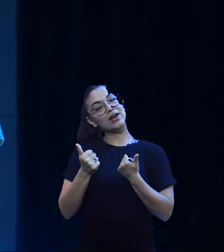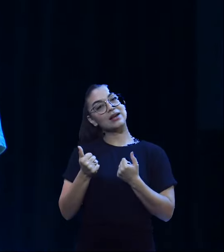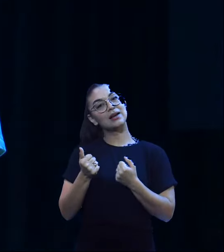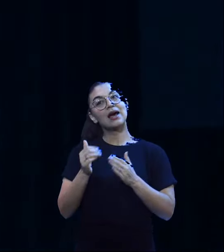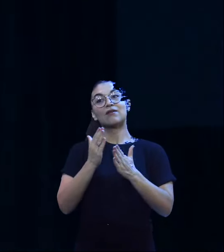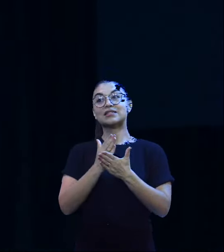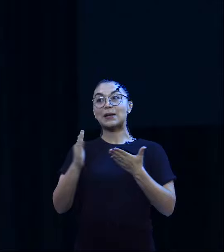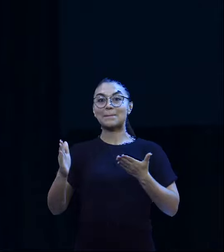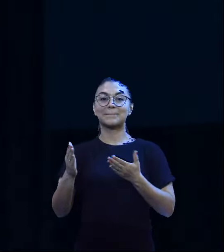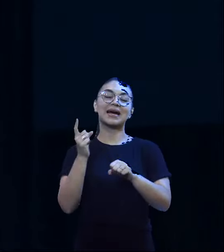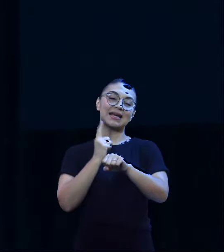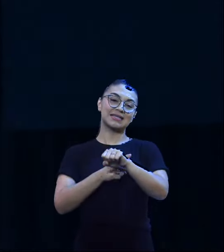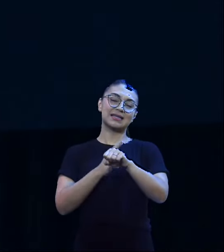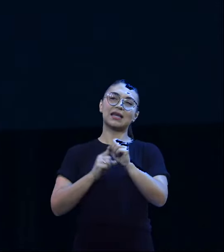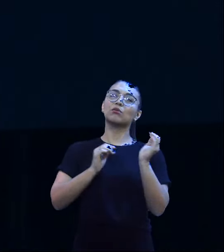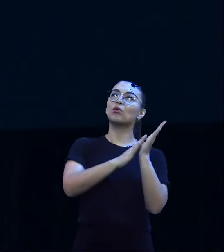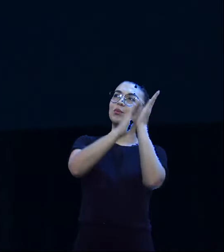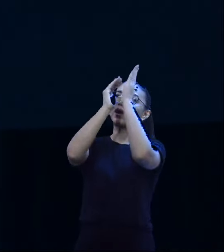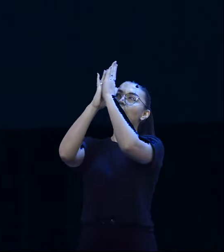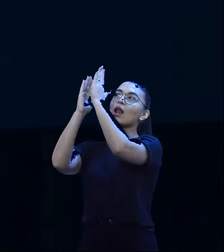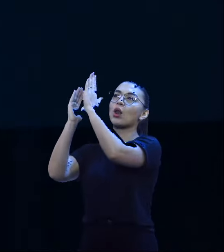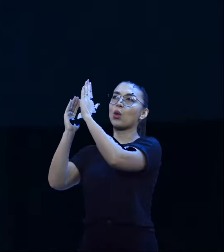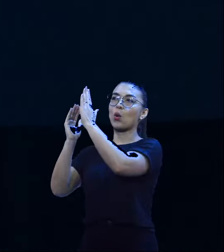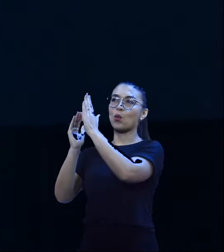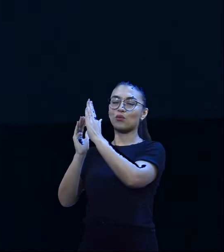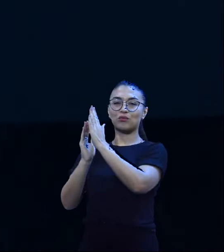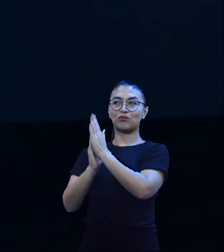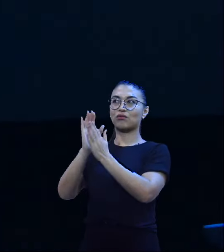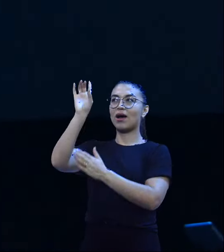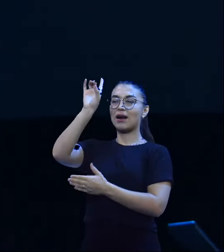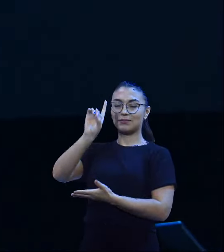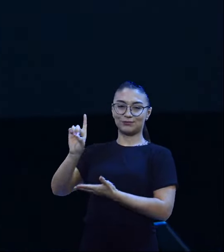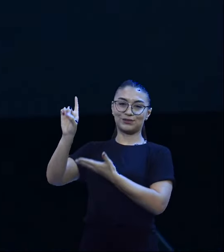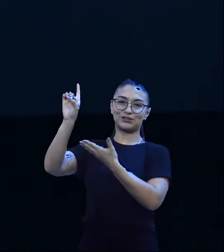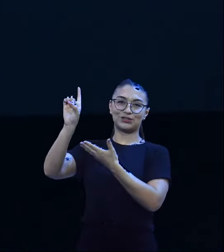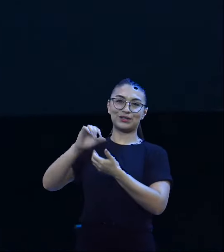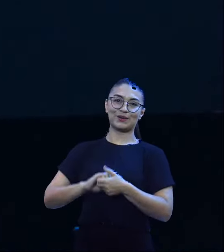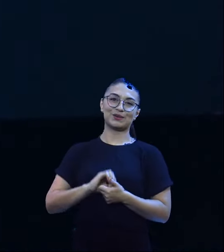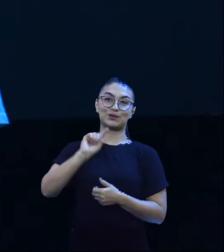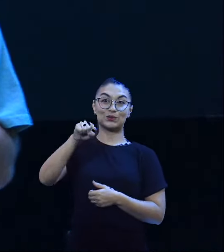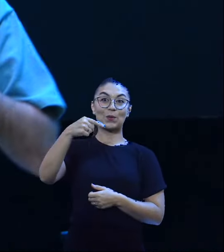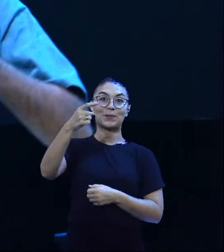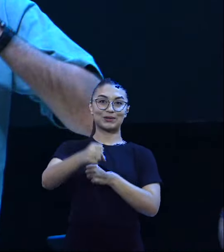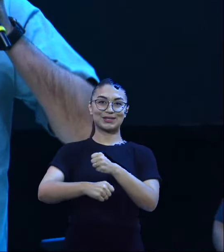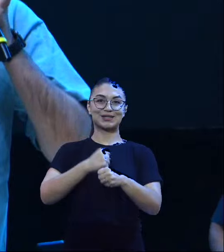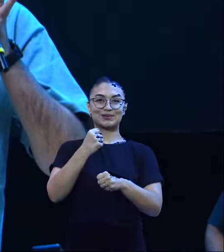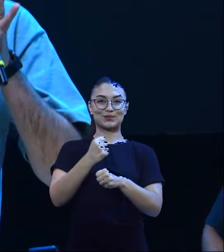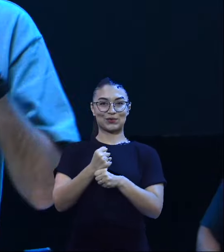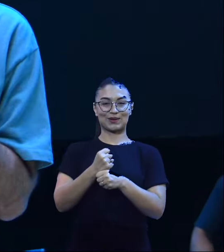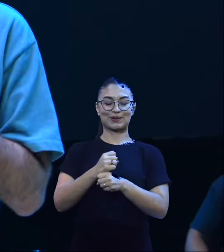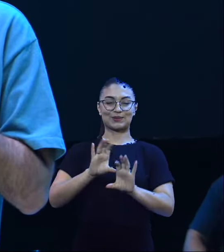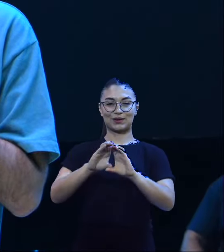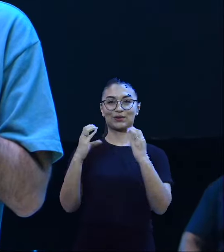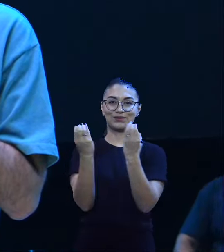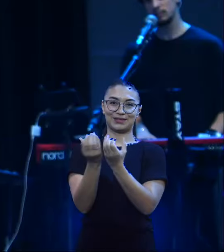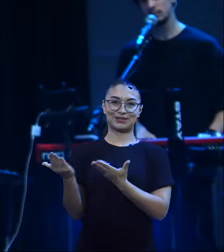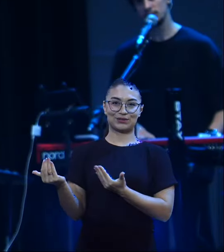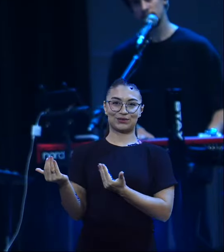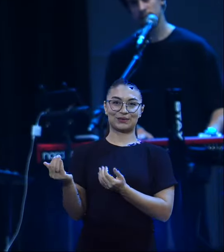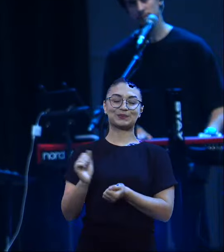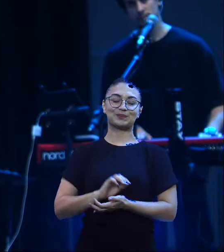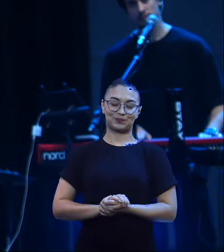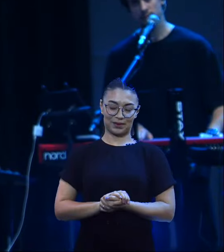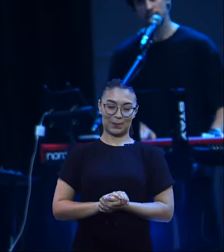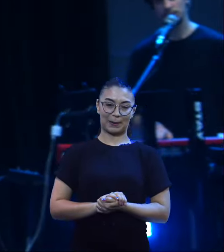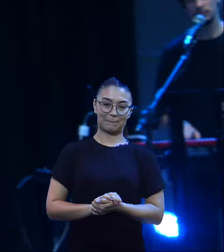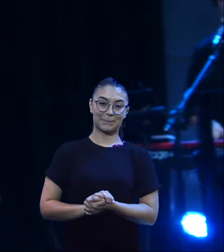tempo para louvar o Senhor com a gente, para crescer com Ele nesses dias. Bom, seguindo esse culto, nós temos